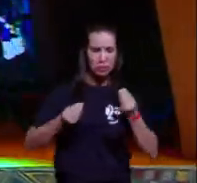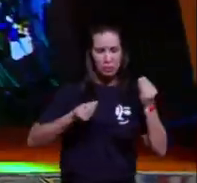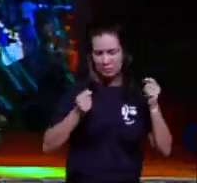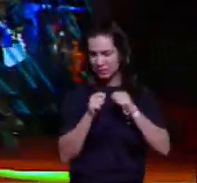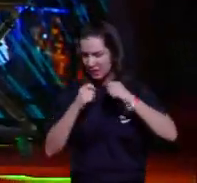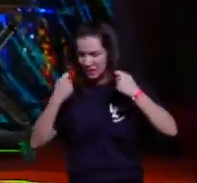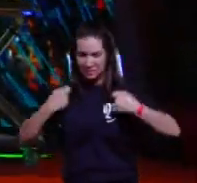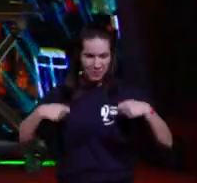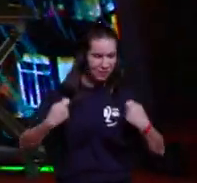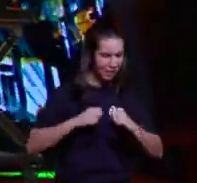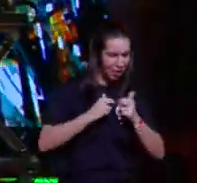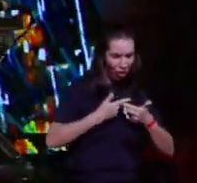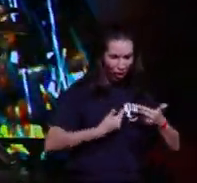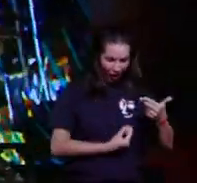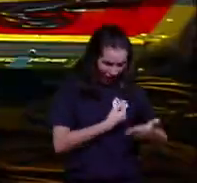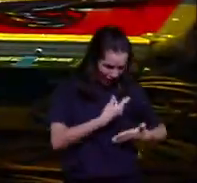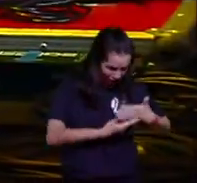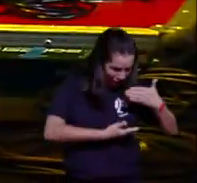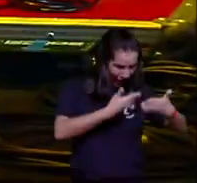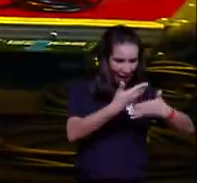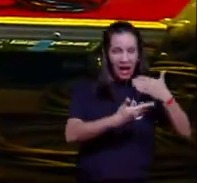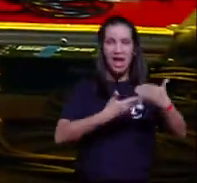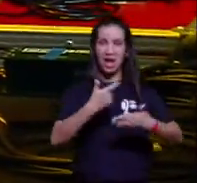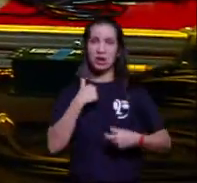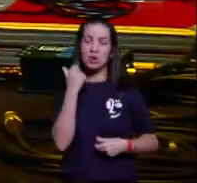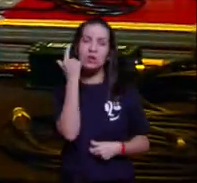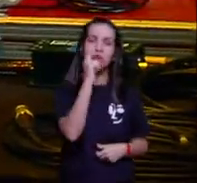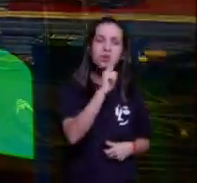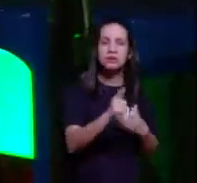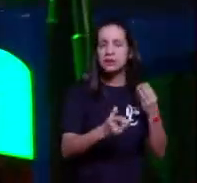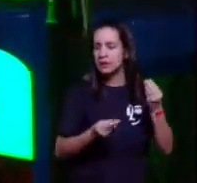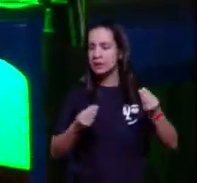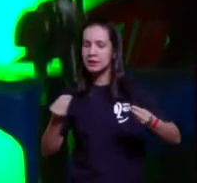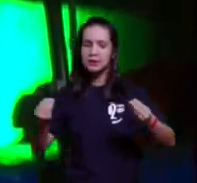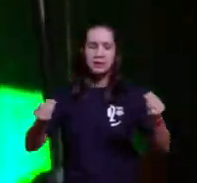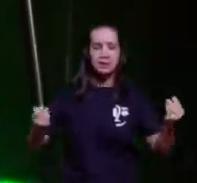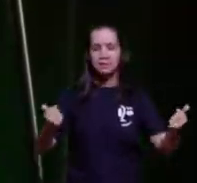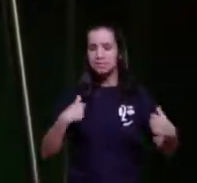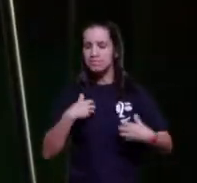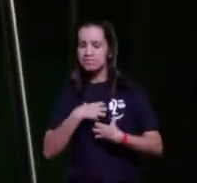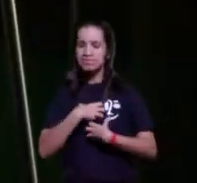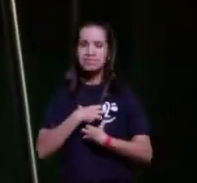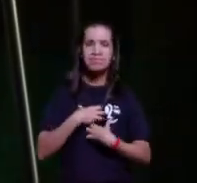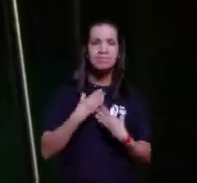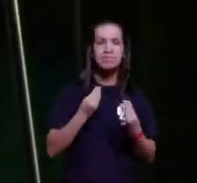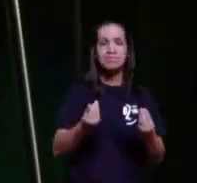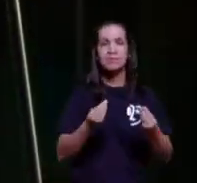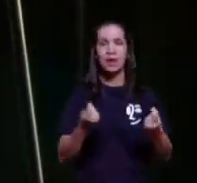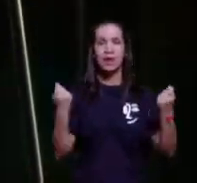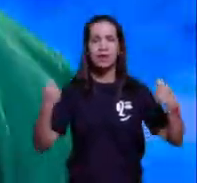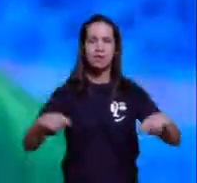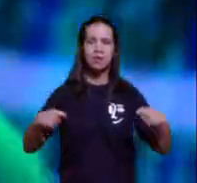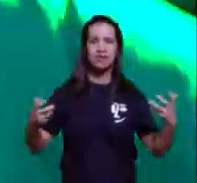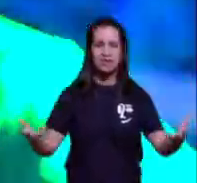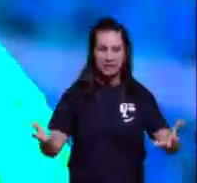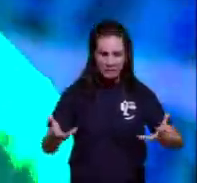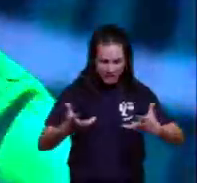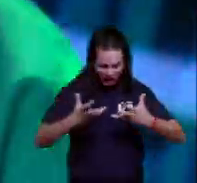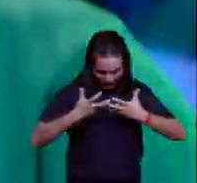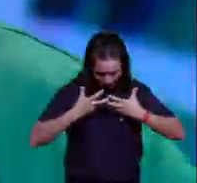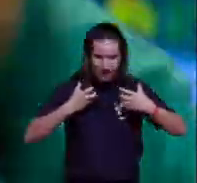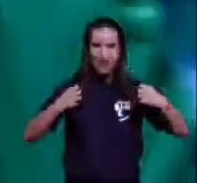construí tudo que vivi, conquistei meu espaço. Não vai me destruir, nem me ver ruim, mas destino que traço. Tem que me engolir, me ver protegida, na